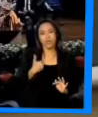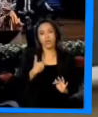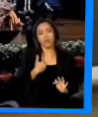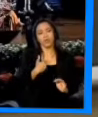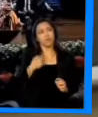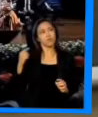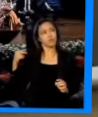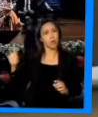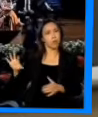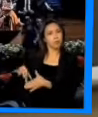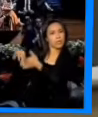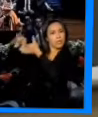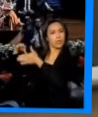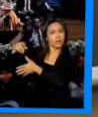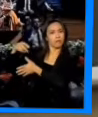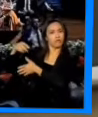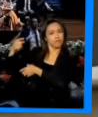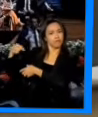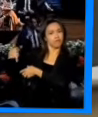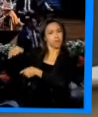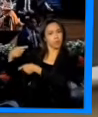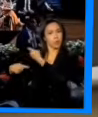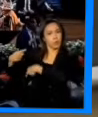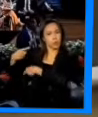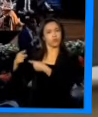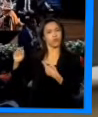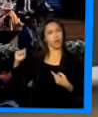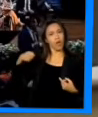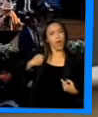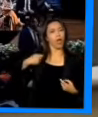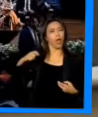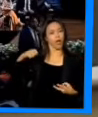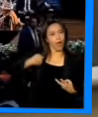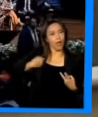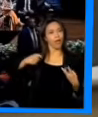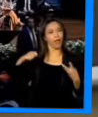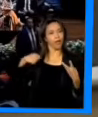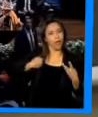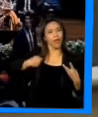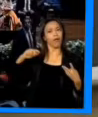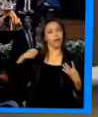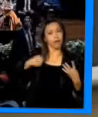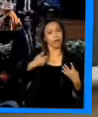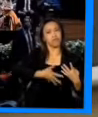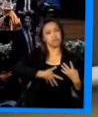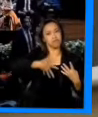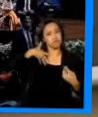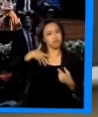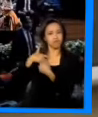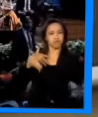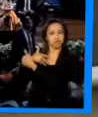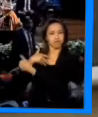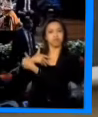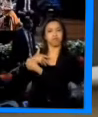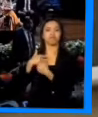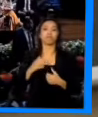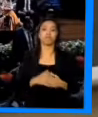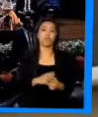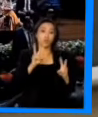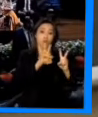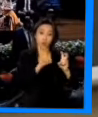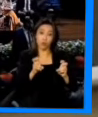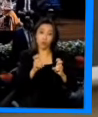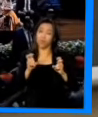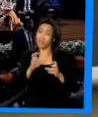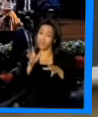dar aquele golpe de Estado fracassado no 8 de janeiro, que causaram um prejuízo imenso, que feriram a